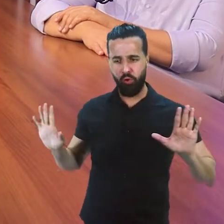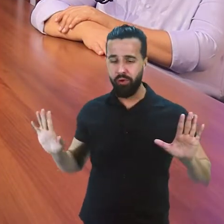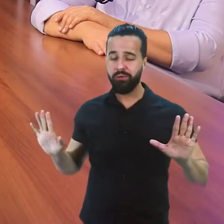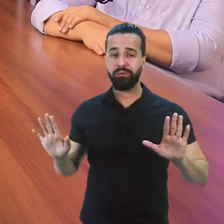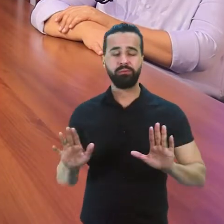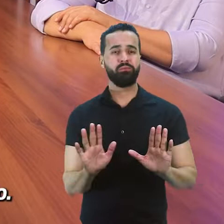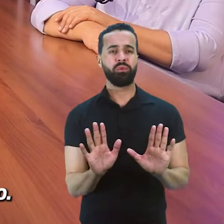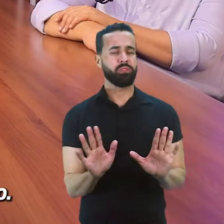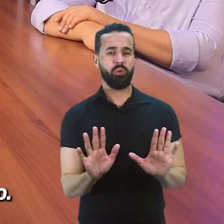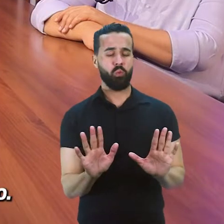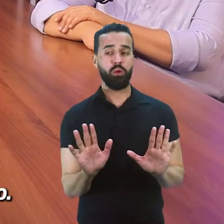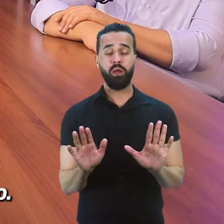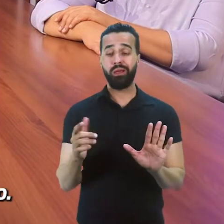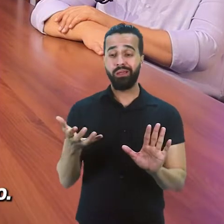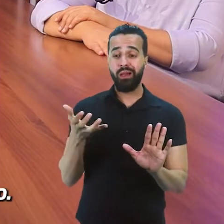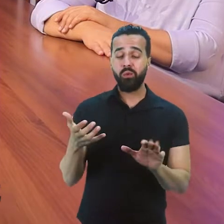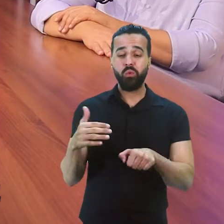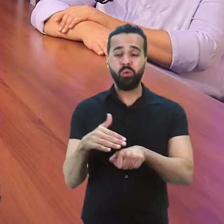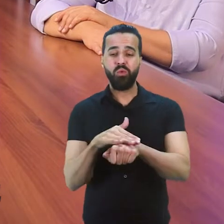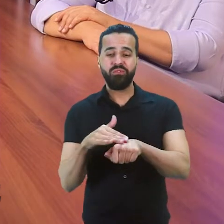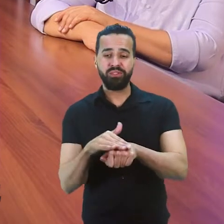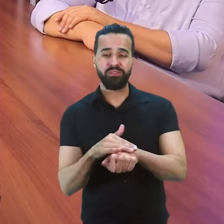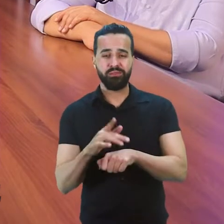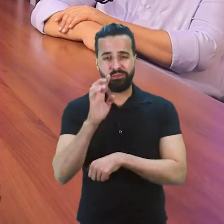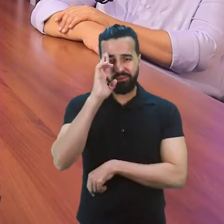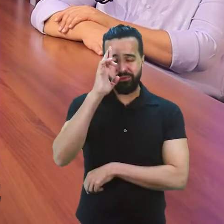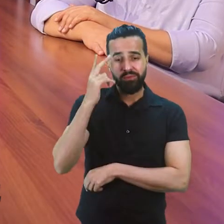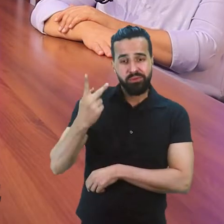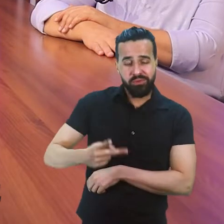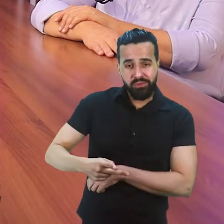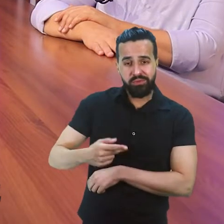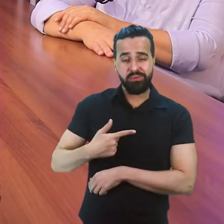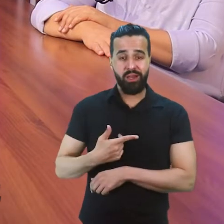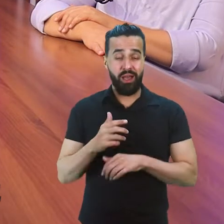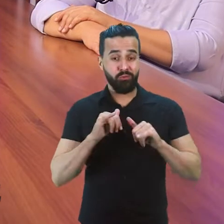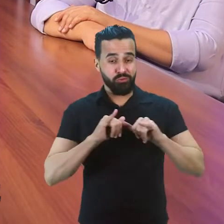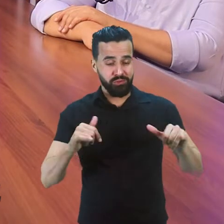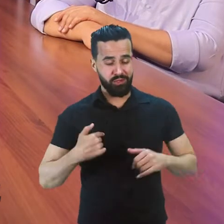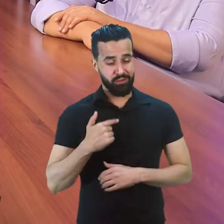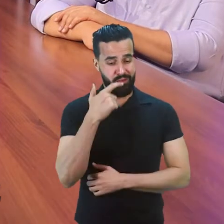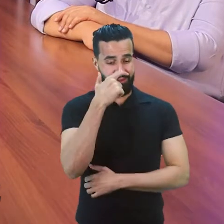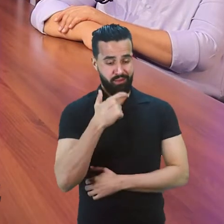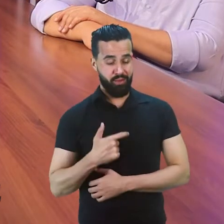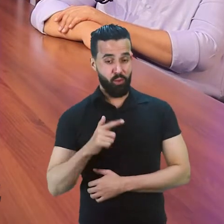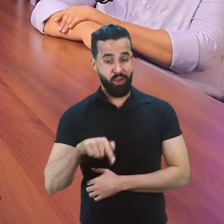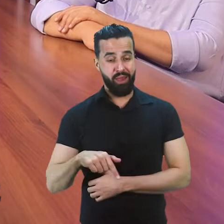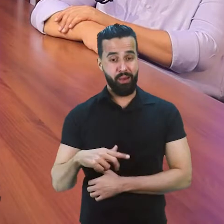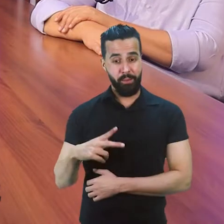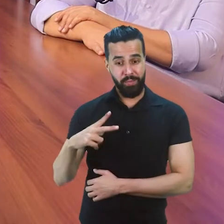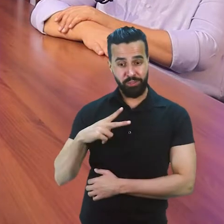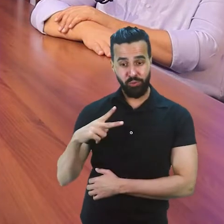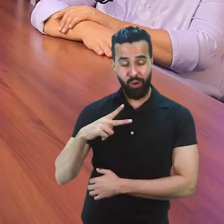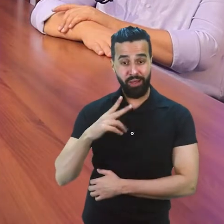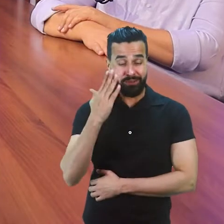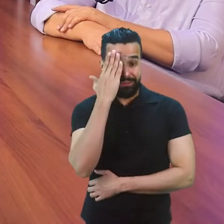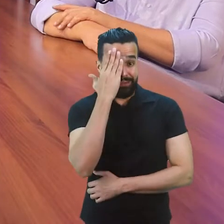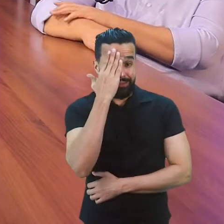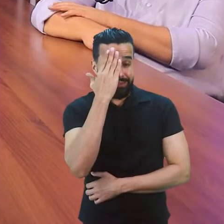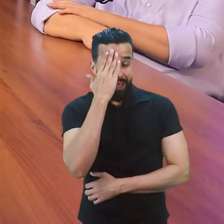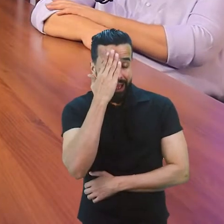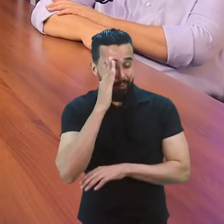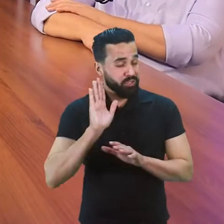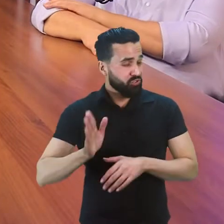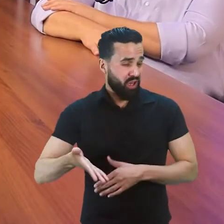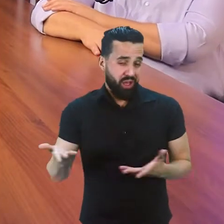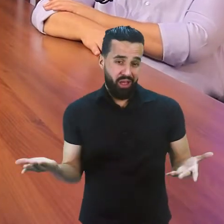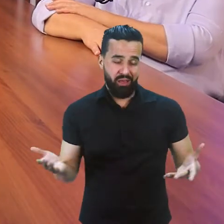para ela, não, eu falei assim, olha, eu quero falar com o proprietário, você anuncia que é o Herbert, que é particular, ele sabe do que se trata. Não sabia nem